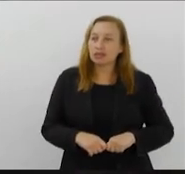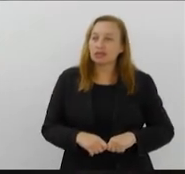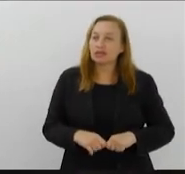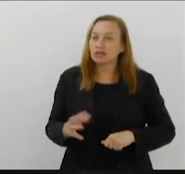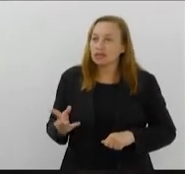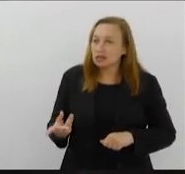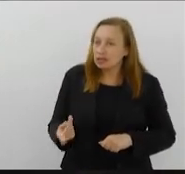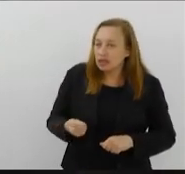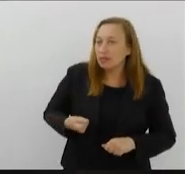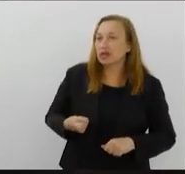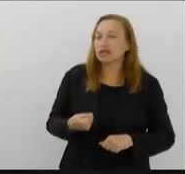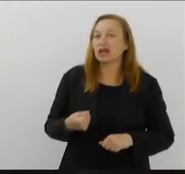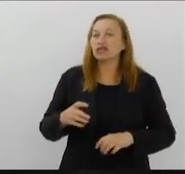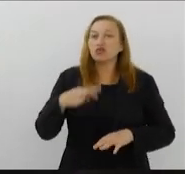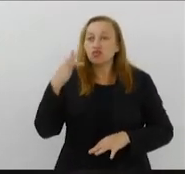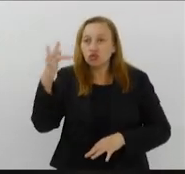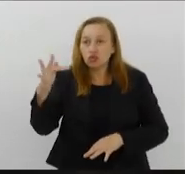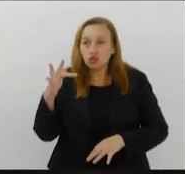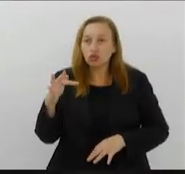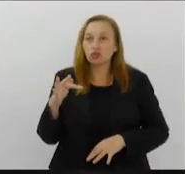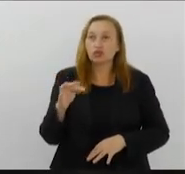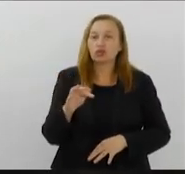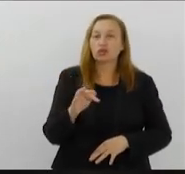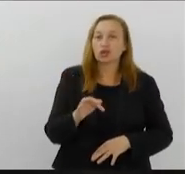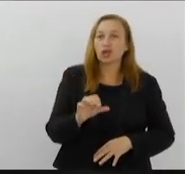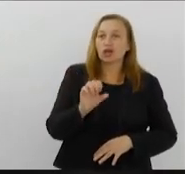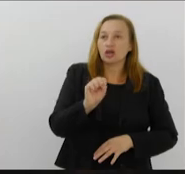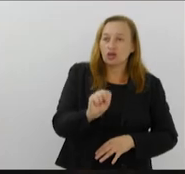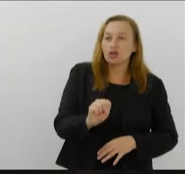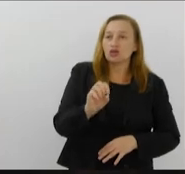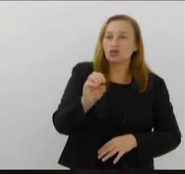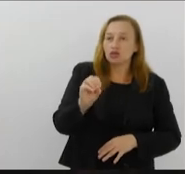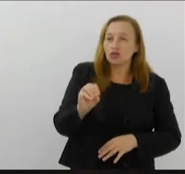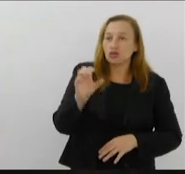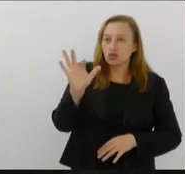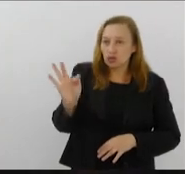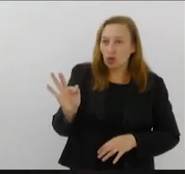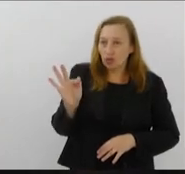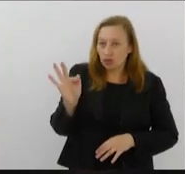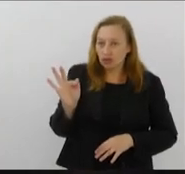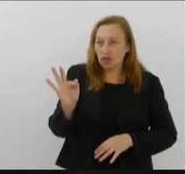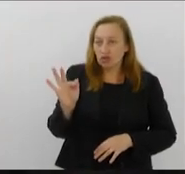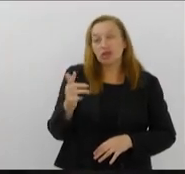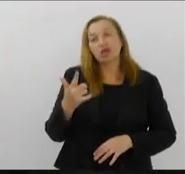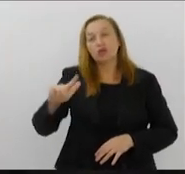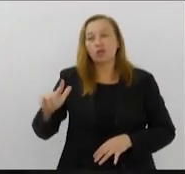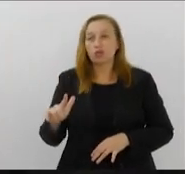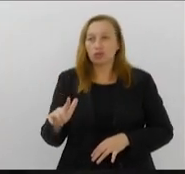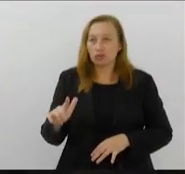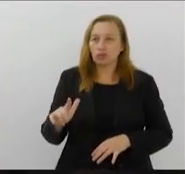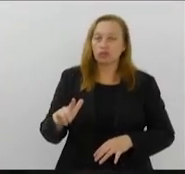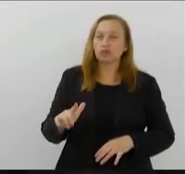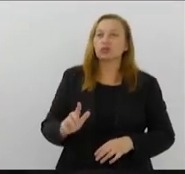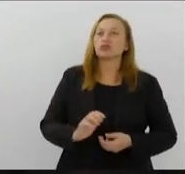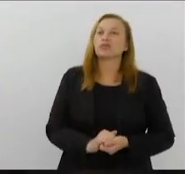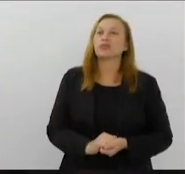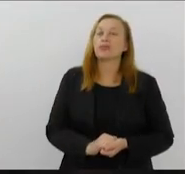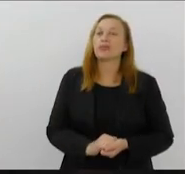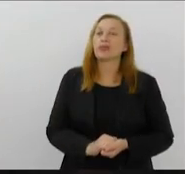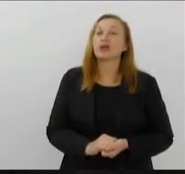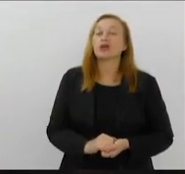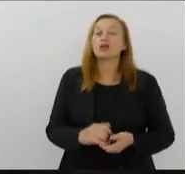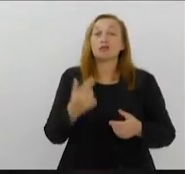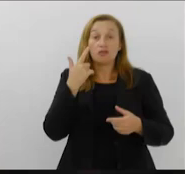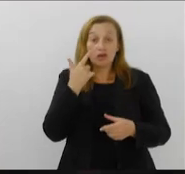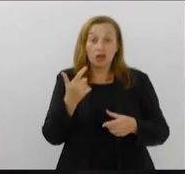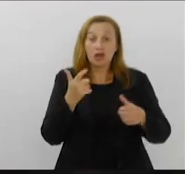habilidades, enfim, do futuro, soft, hard skills, né. Então, eu gostaria de trazer esse dado só para vocês entenderem onde a gente tem feito esse trabalho